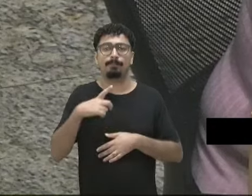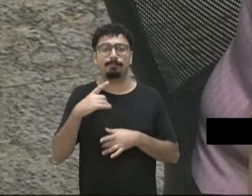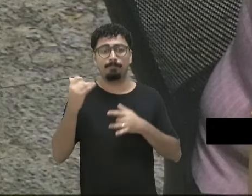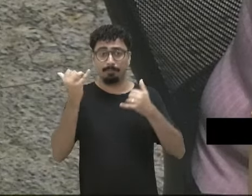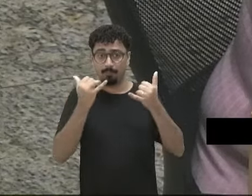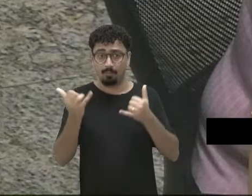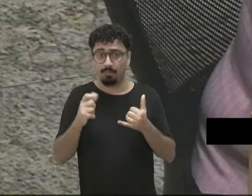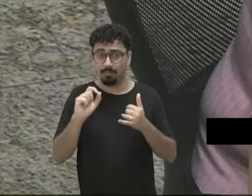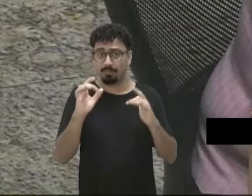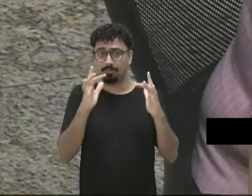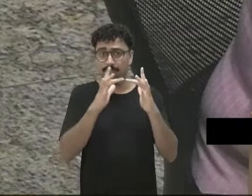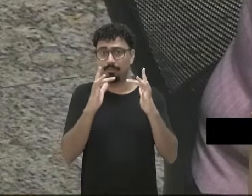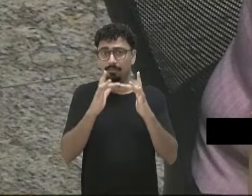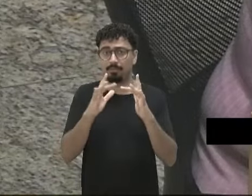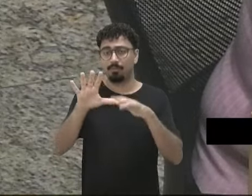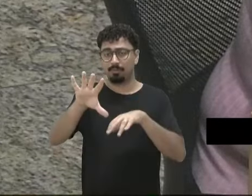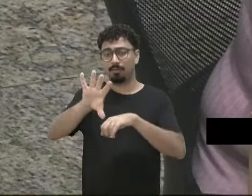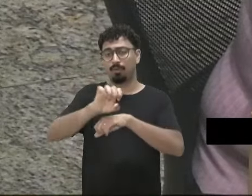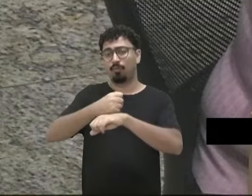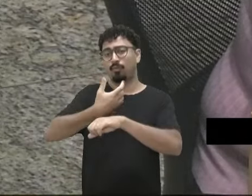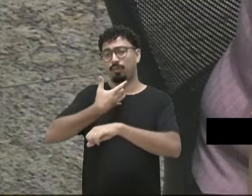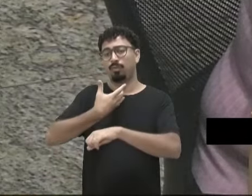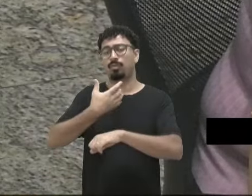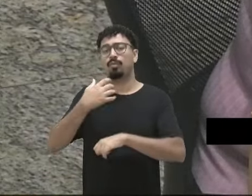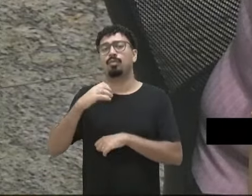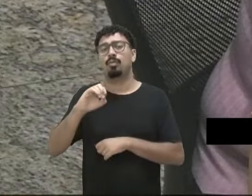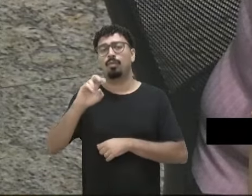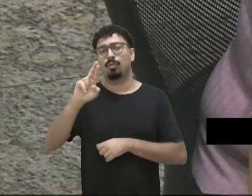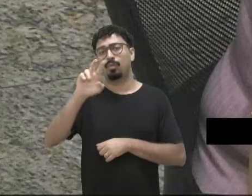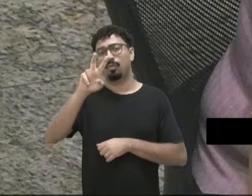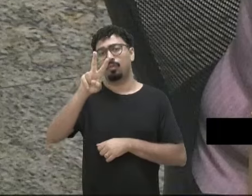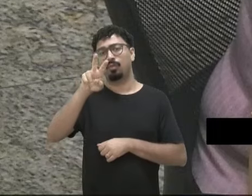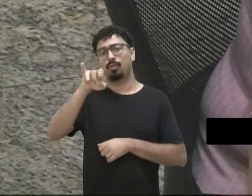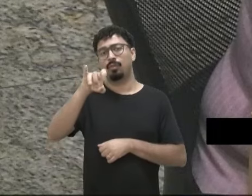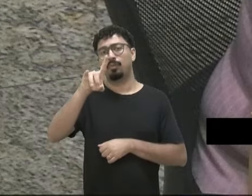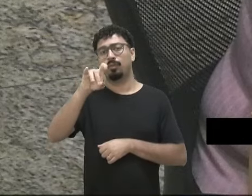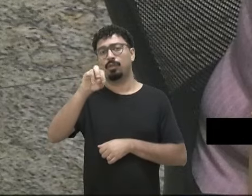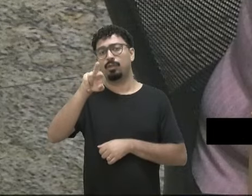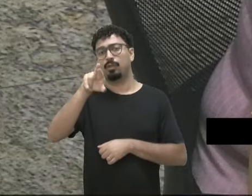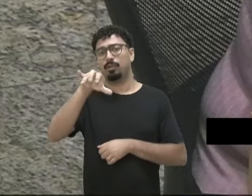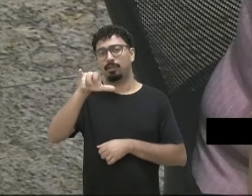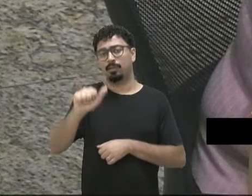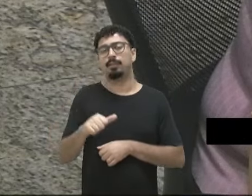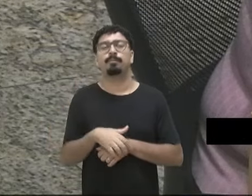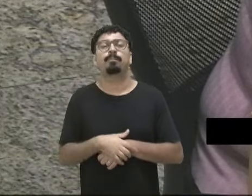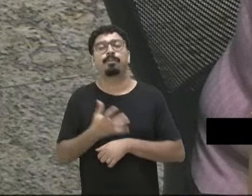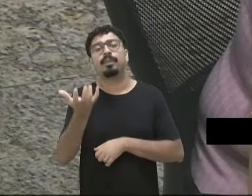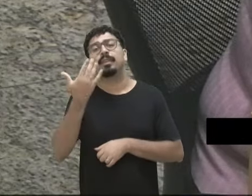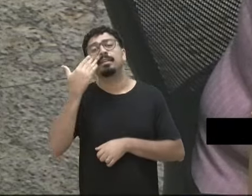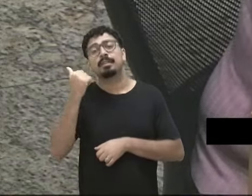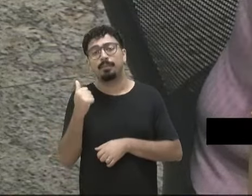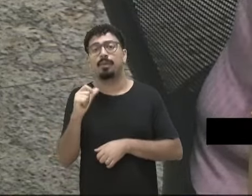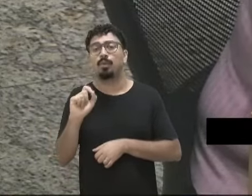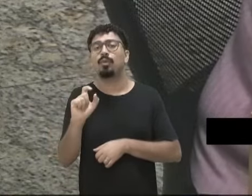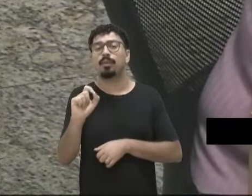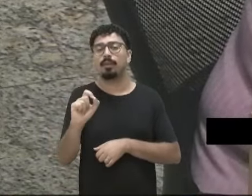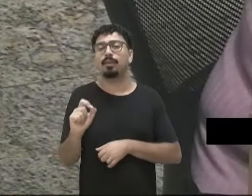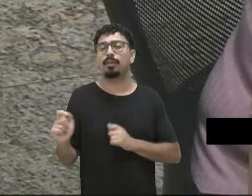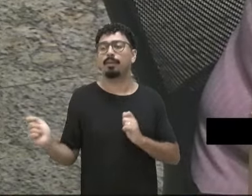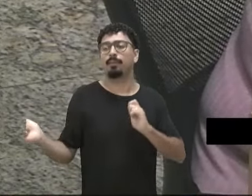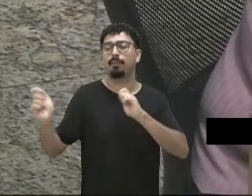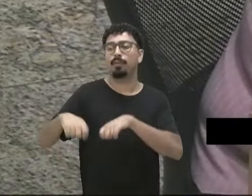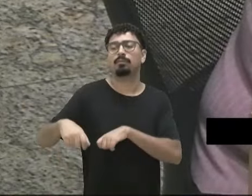um contato de ouvidoria. Eu também gostaria de saber se nessa transparência é possível que o aposentado